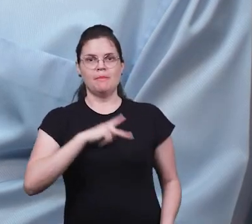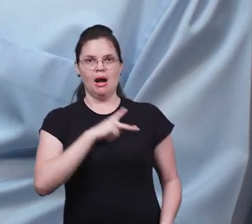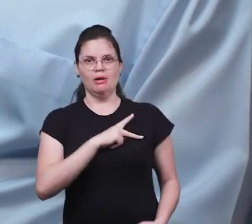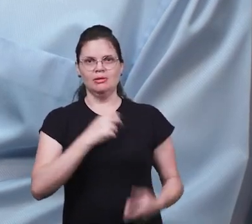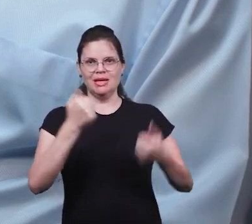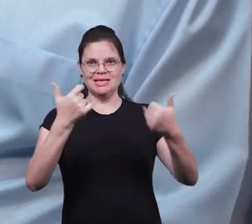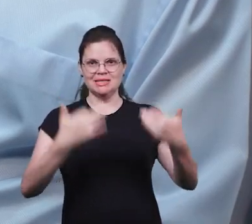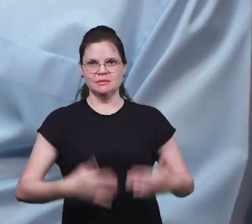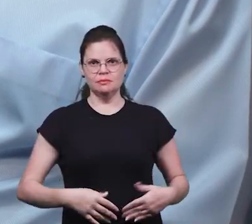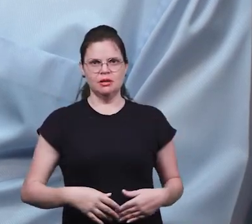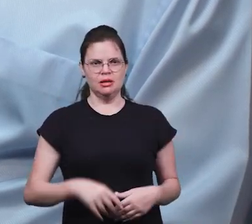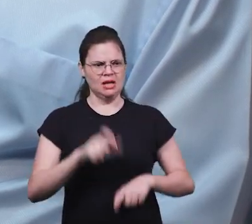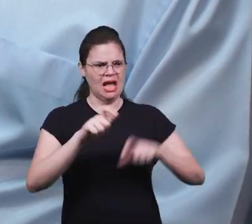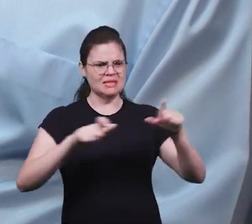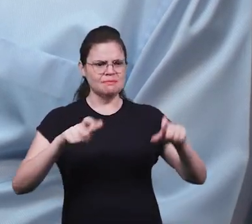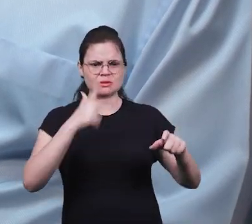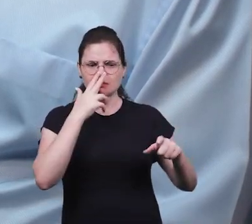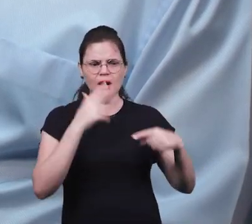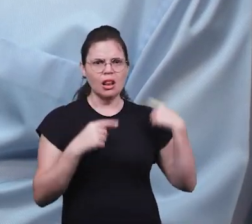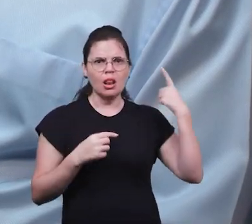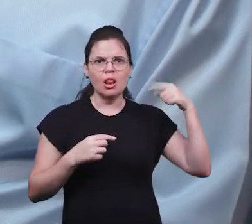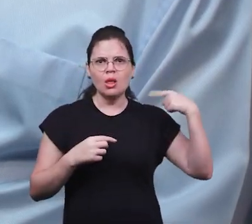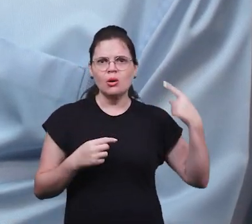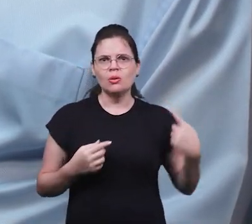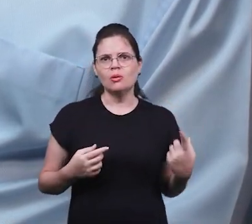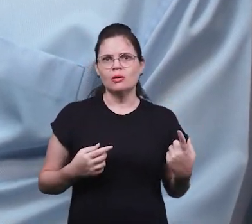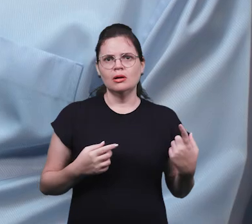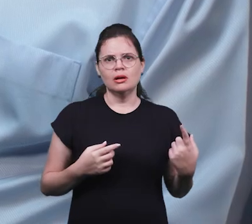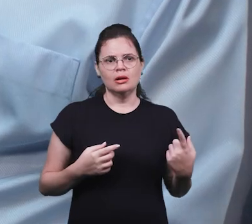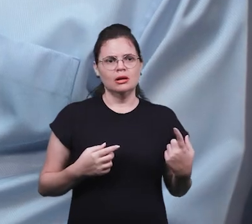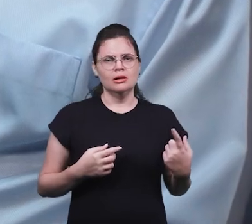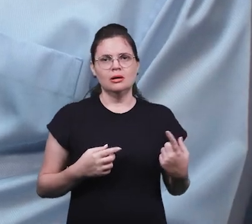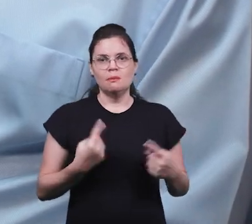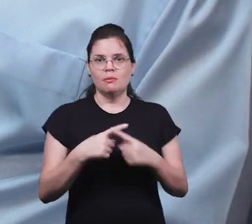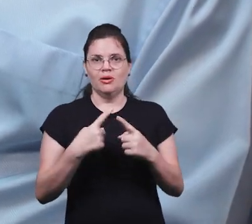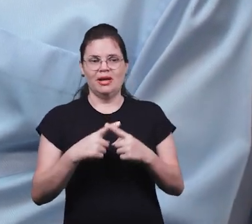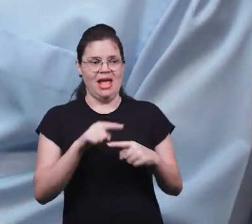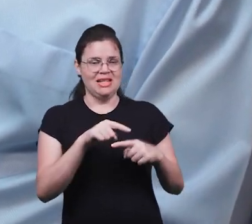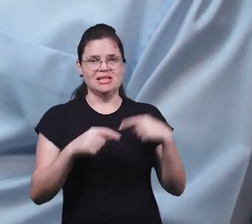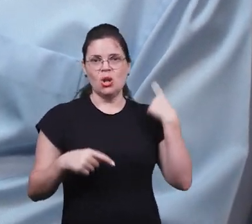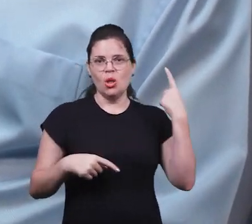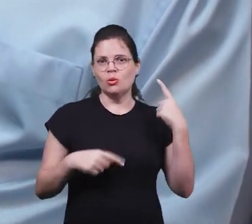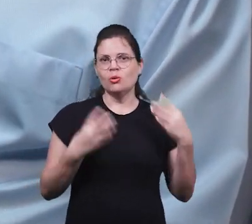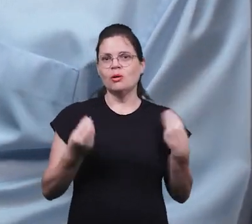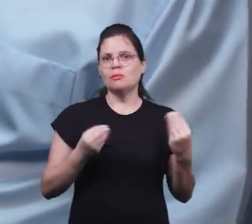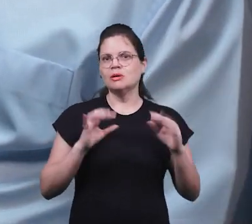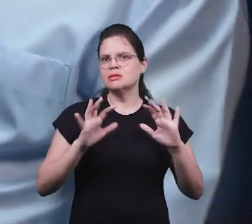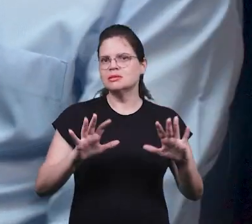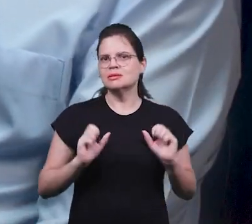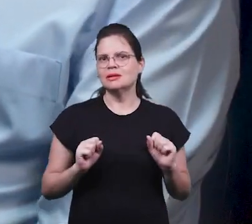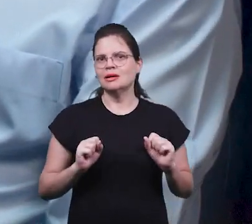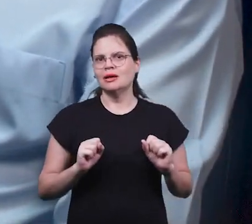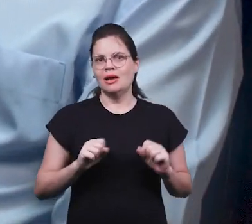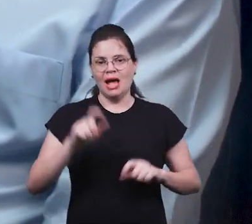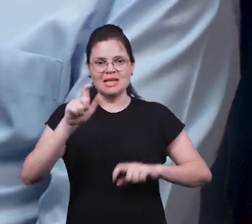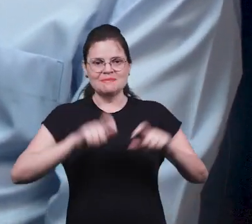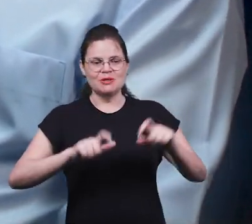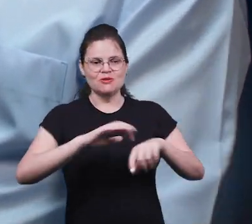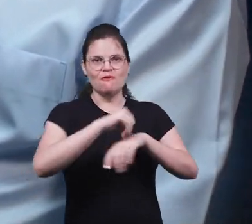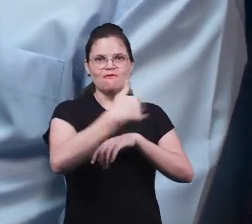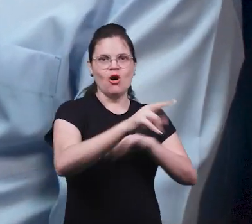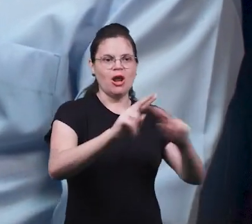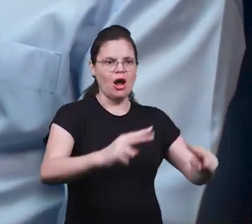pregação. A loucura da pregação. A salvação, o evangelho é loucura para o que